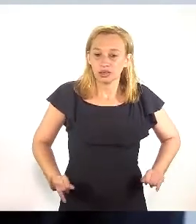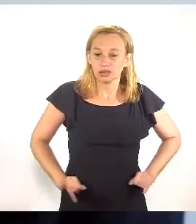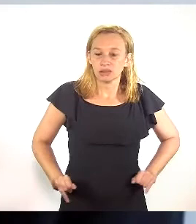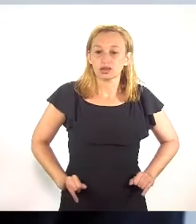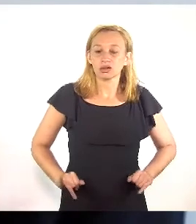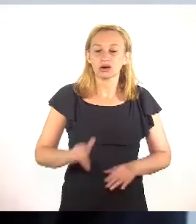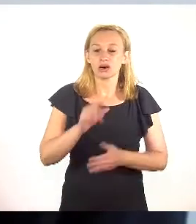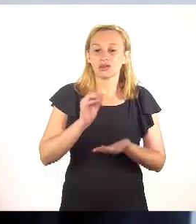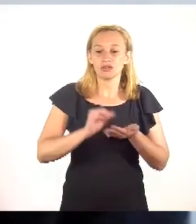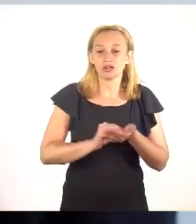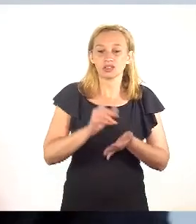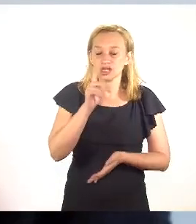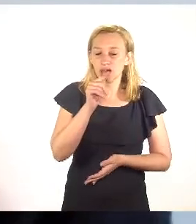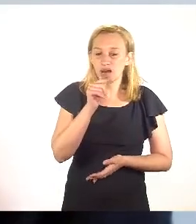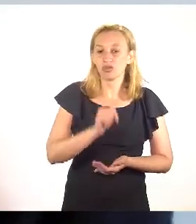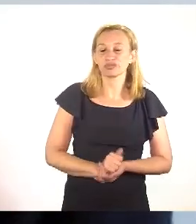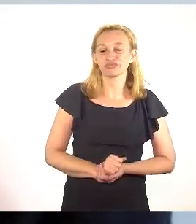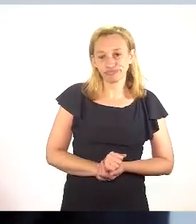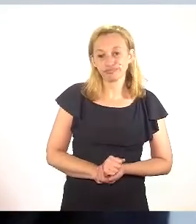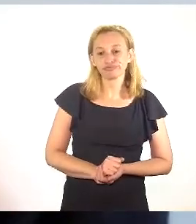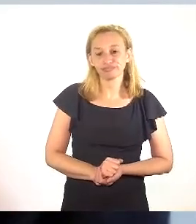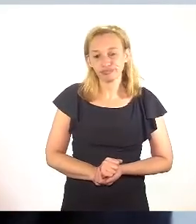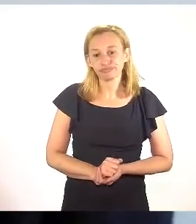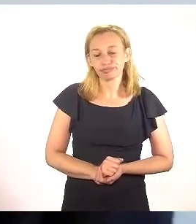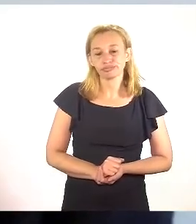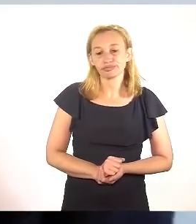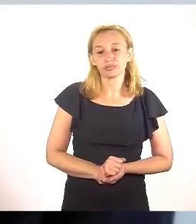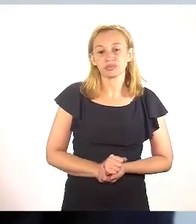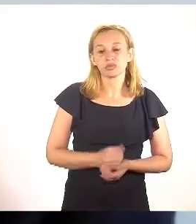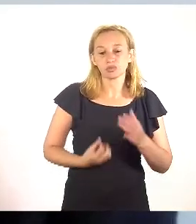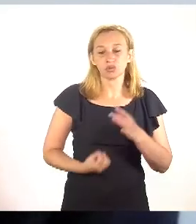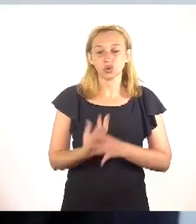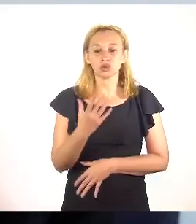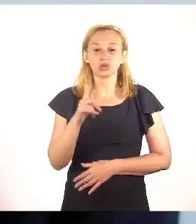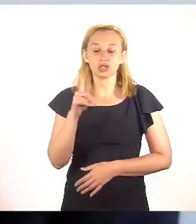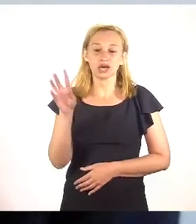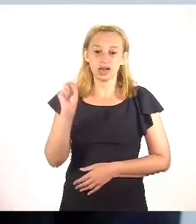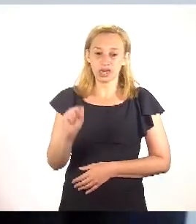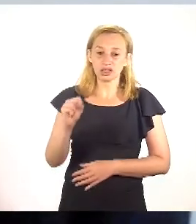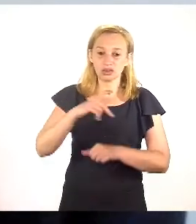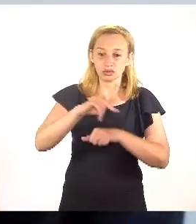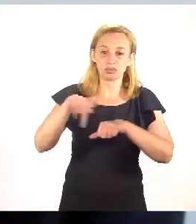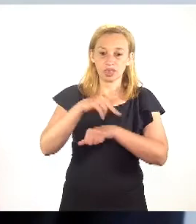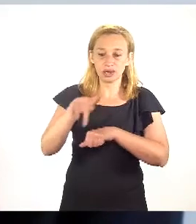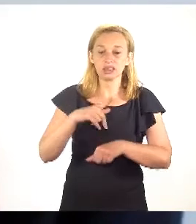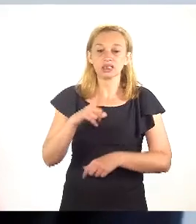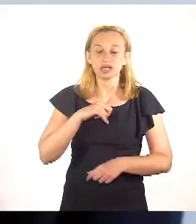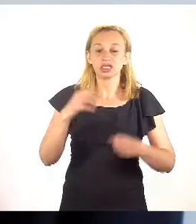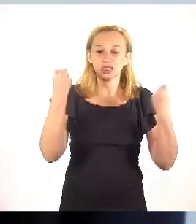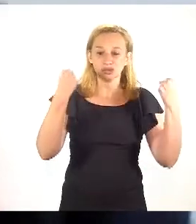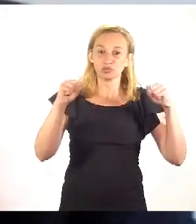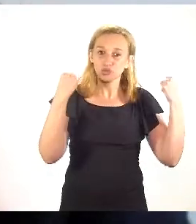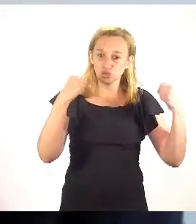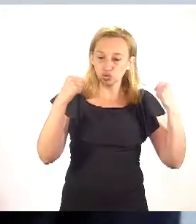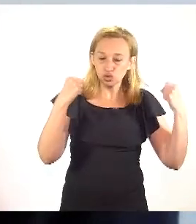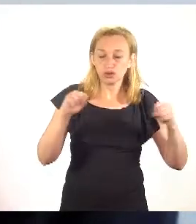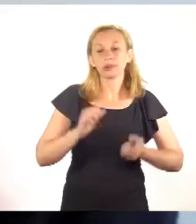tão próximo, né? E a gente, igual o gás, a gente tem o maior produtor de gás do país e a gente tem a nossa indústria ainda